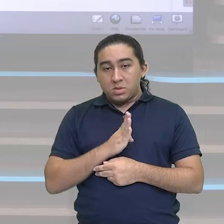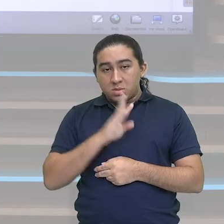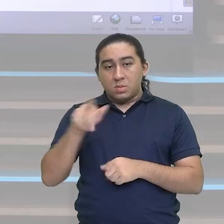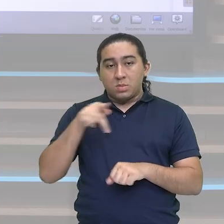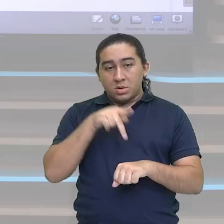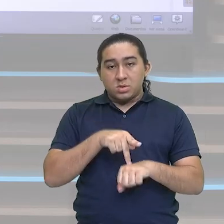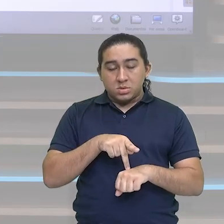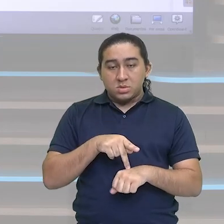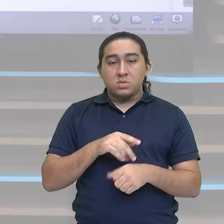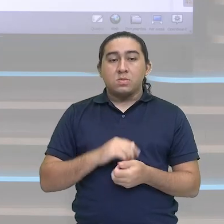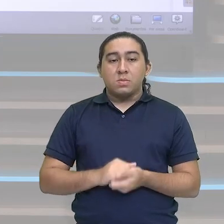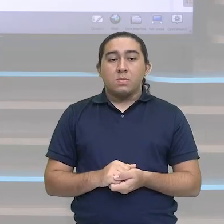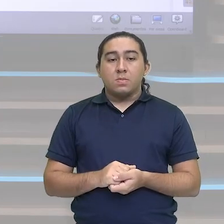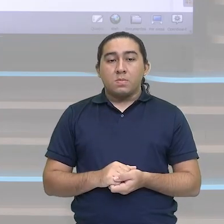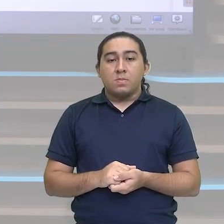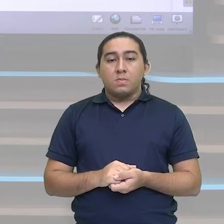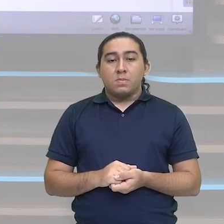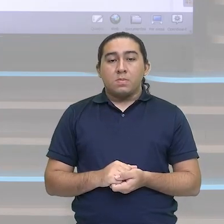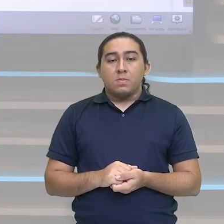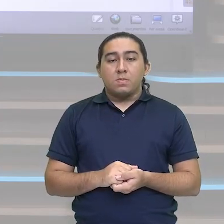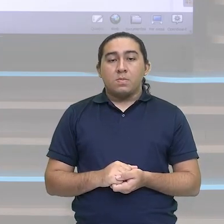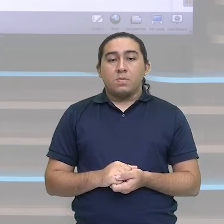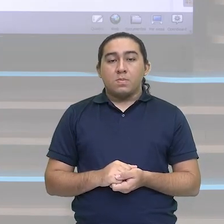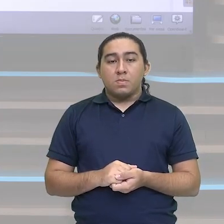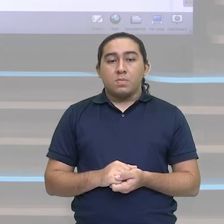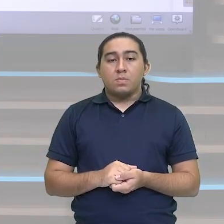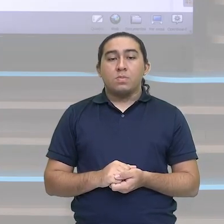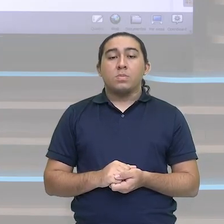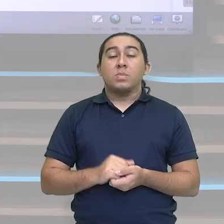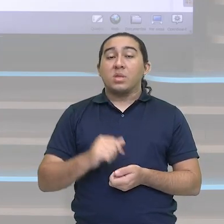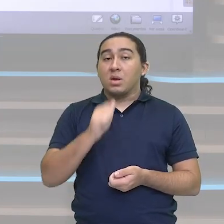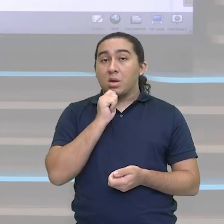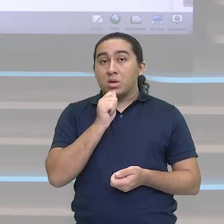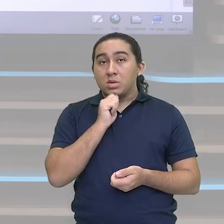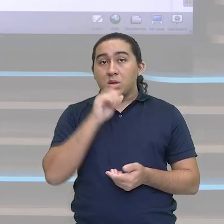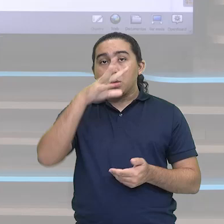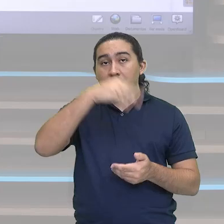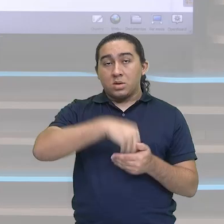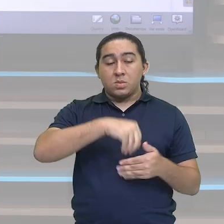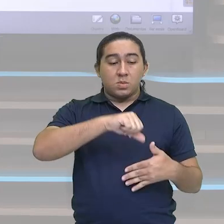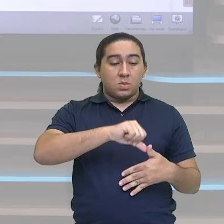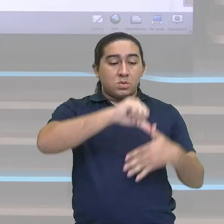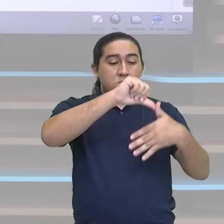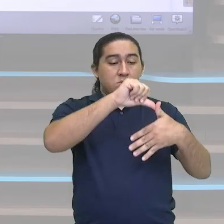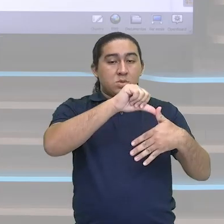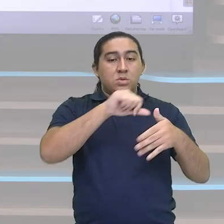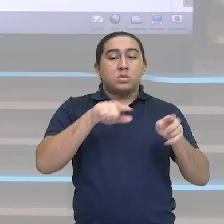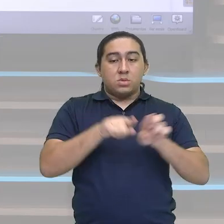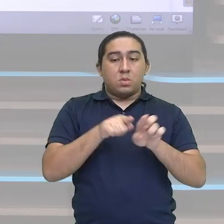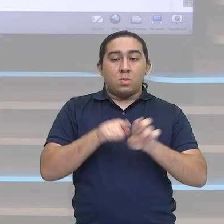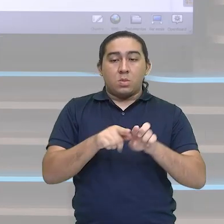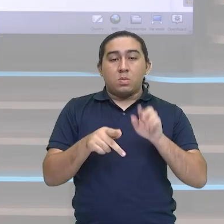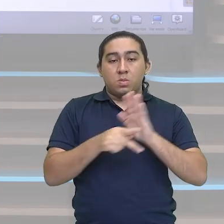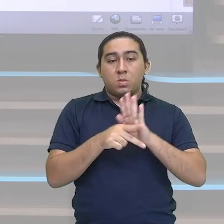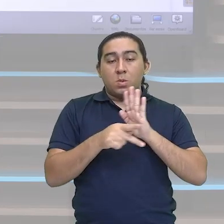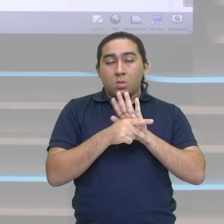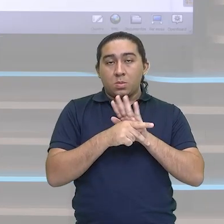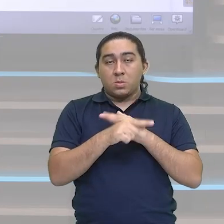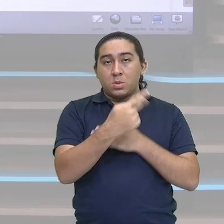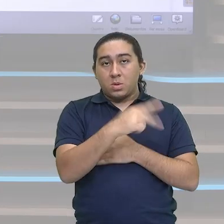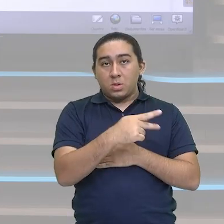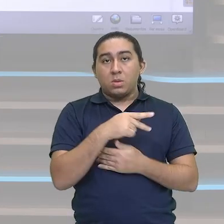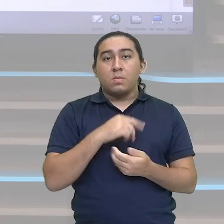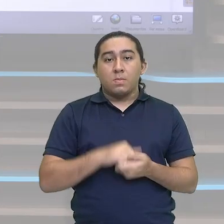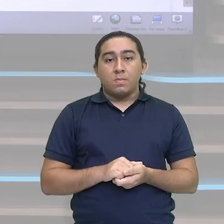está considerado um dos países de DH alto, né? Mas mesmo dentro do próprio continente, né, da América,